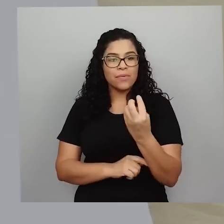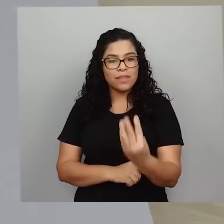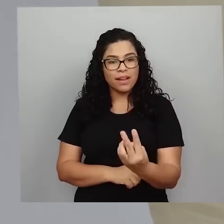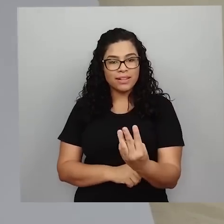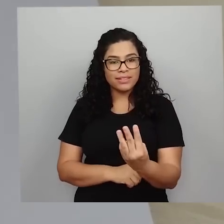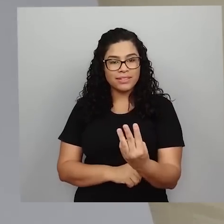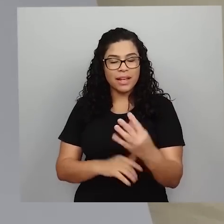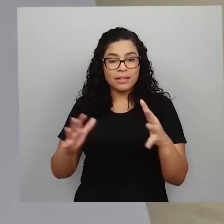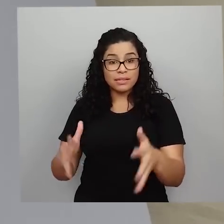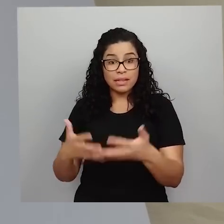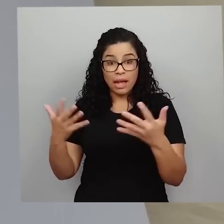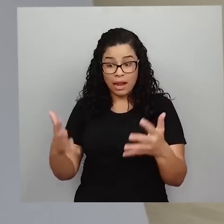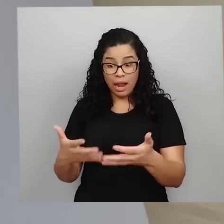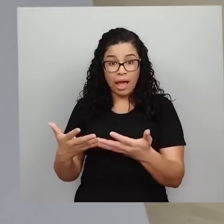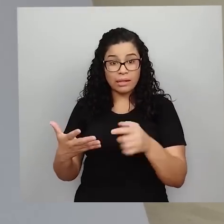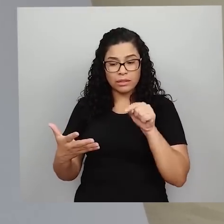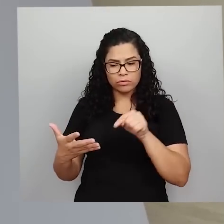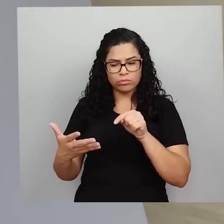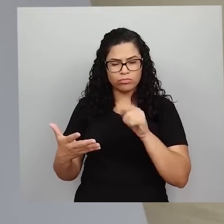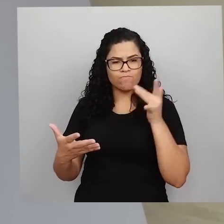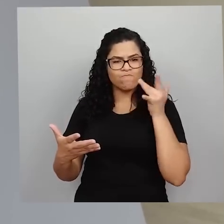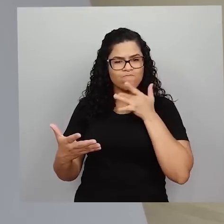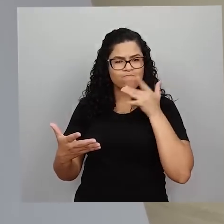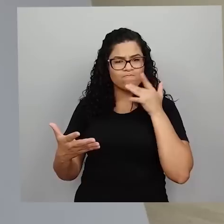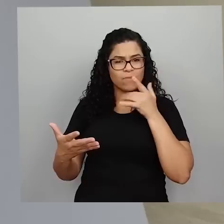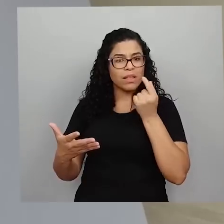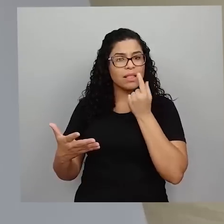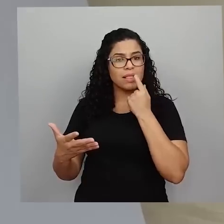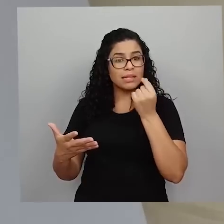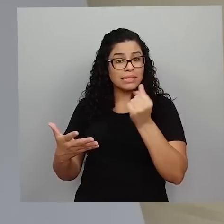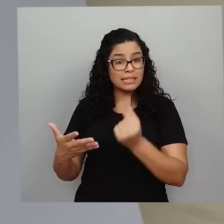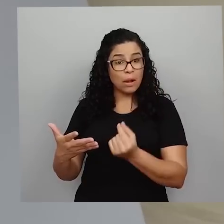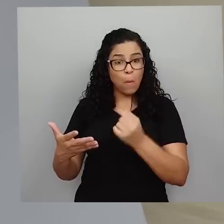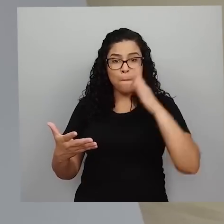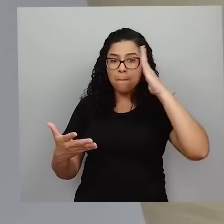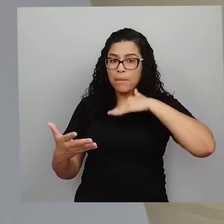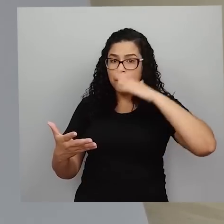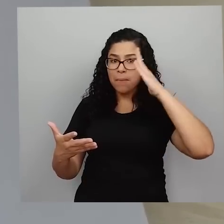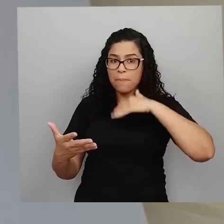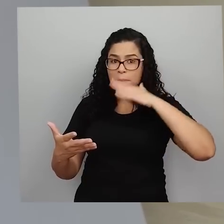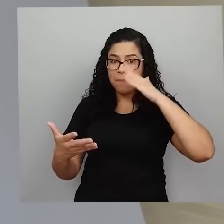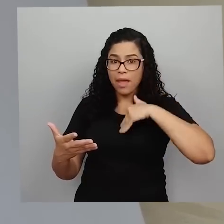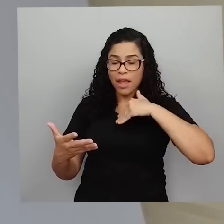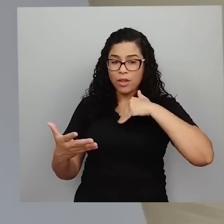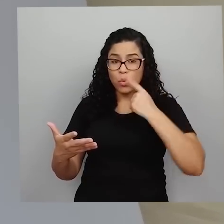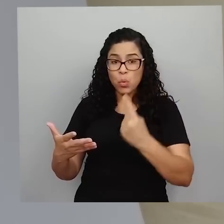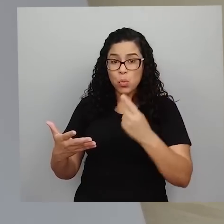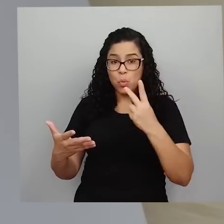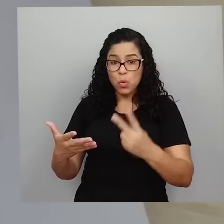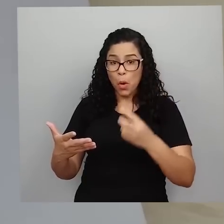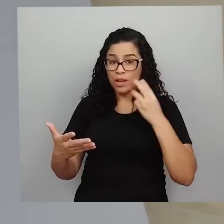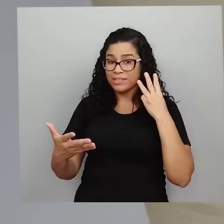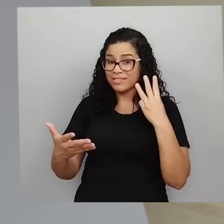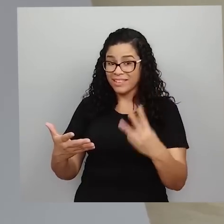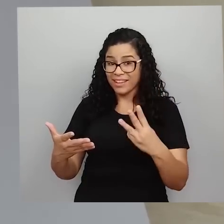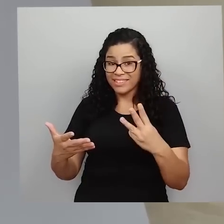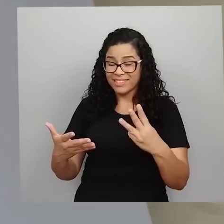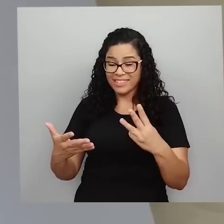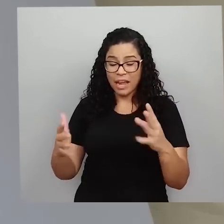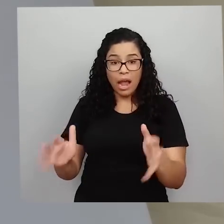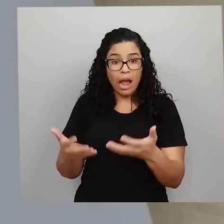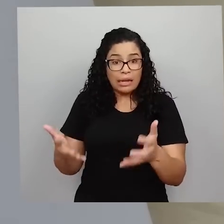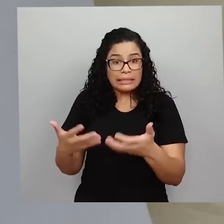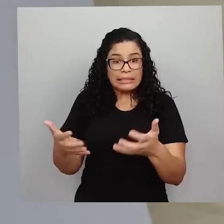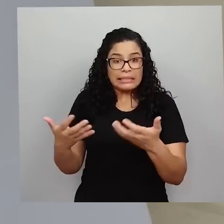Salada saladinha, bem temperadinha, com sal, pimenta, 1, 2,